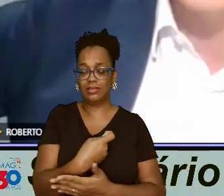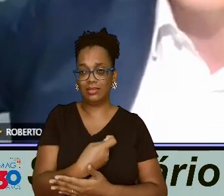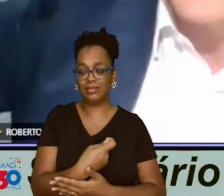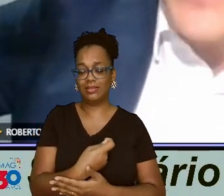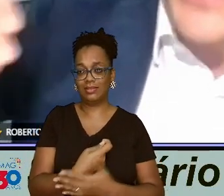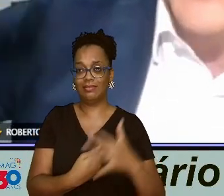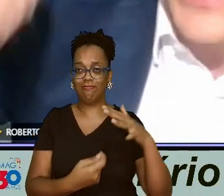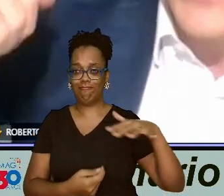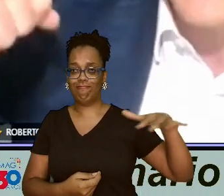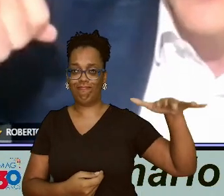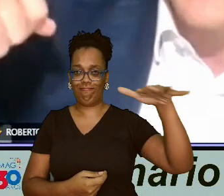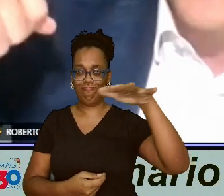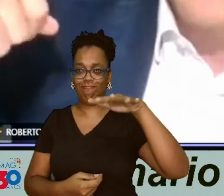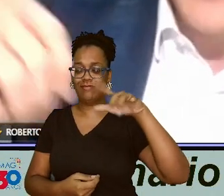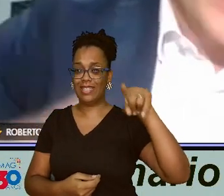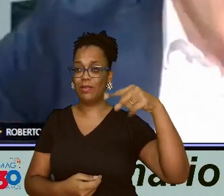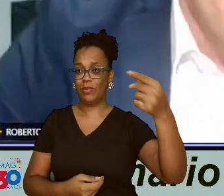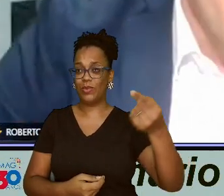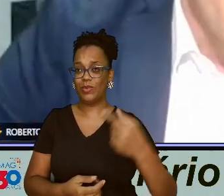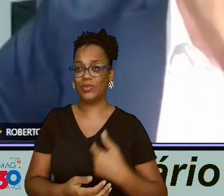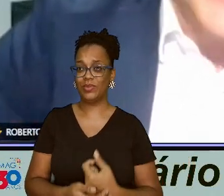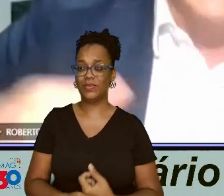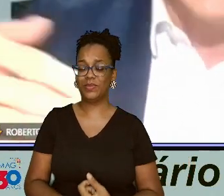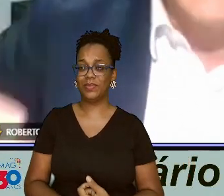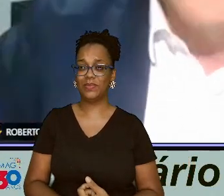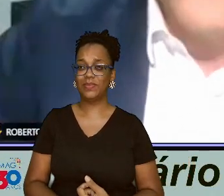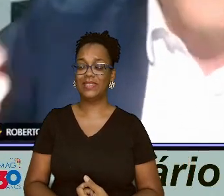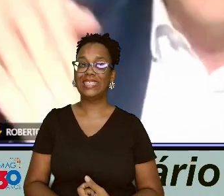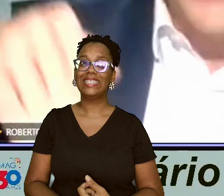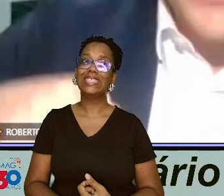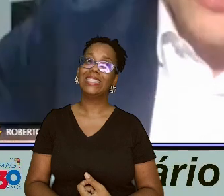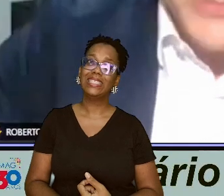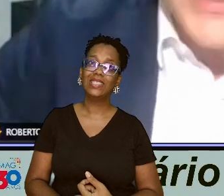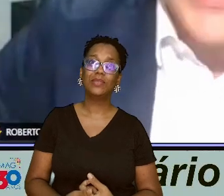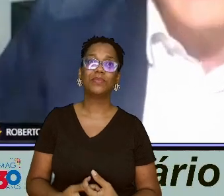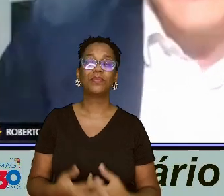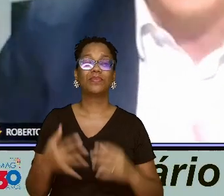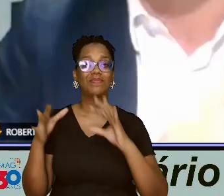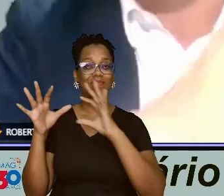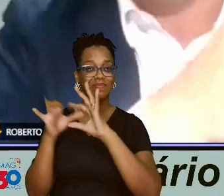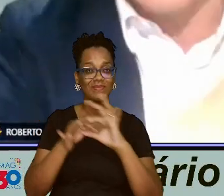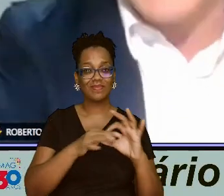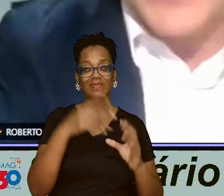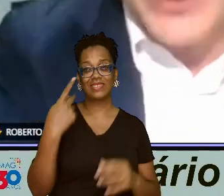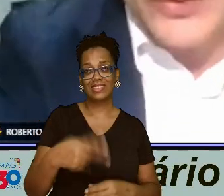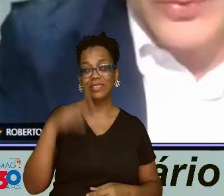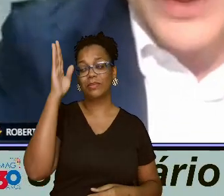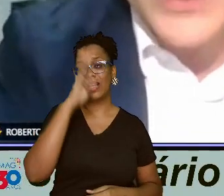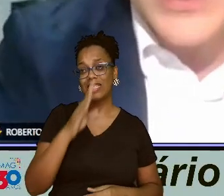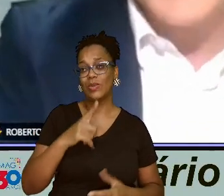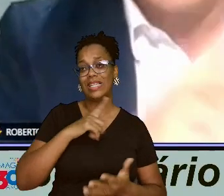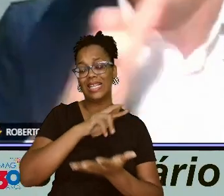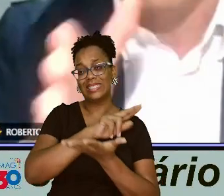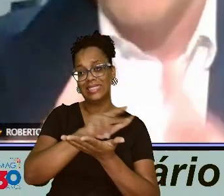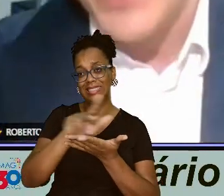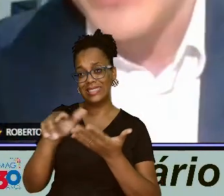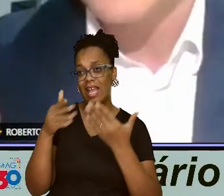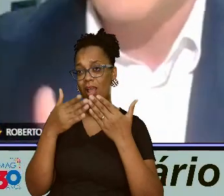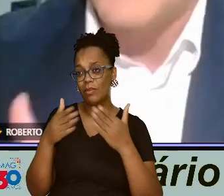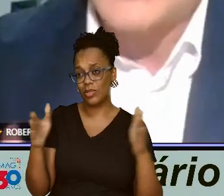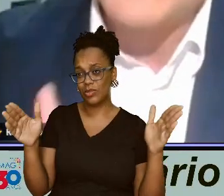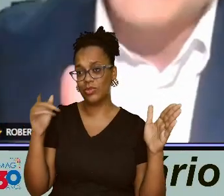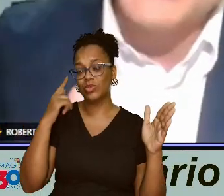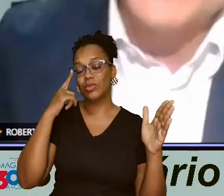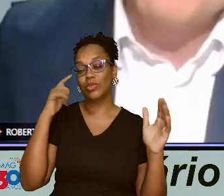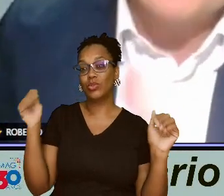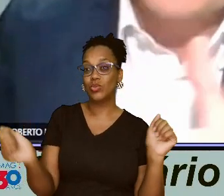quando ele der aquela decisão. E aí, no contexto brasileiro, em que há várias aberturas,